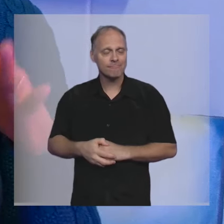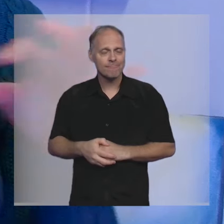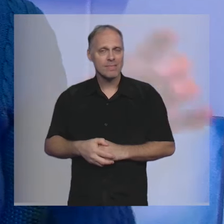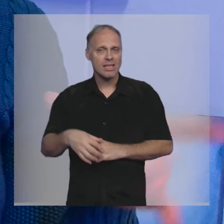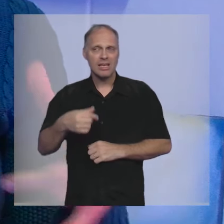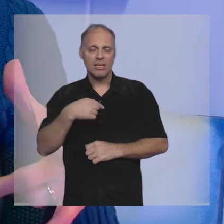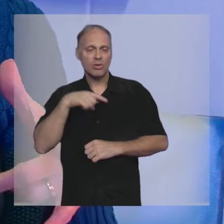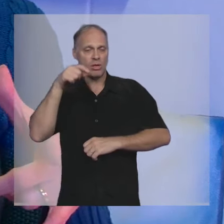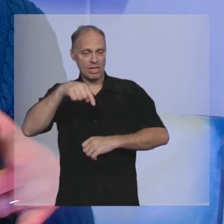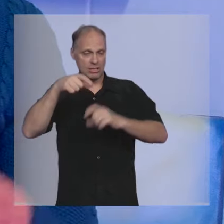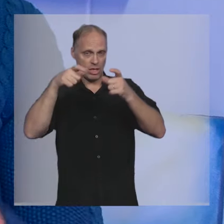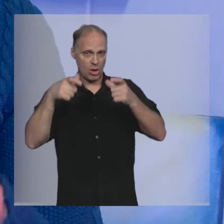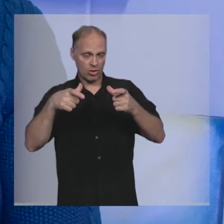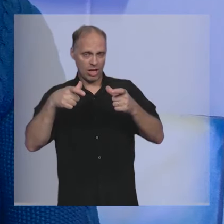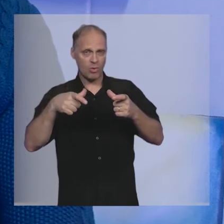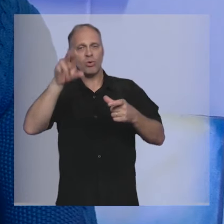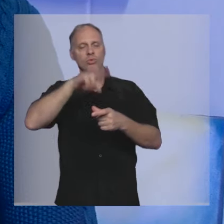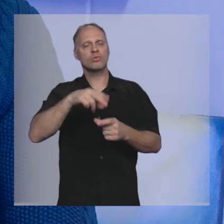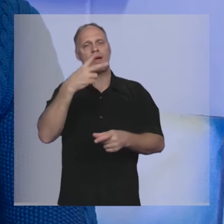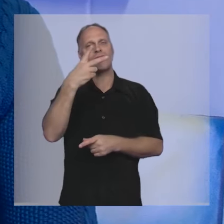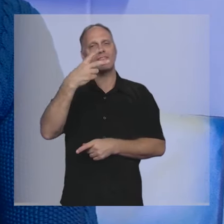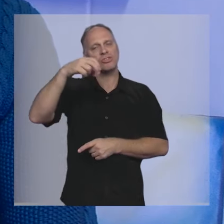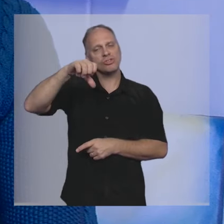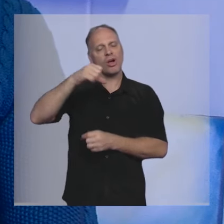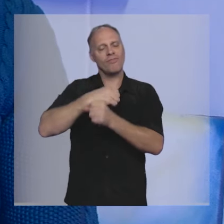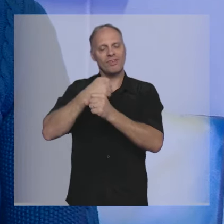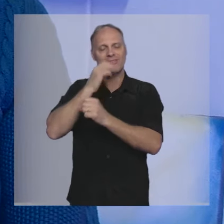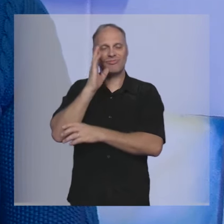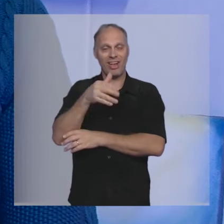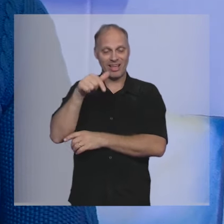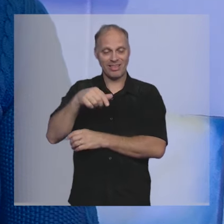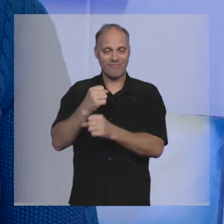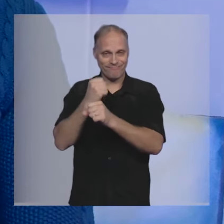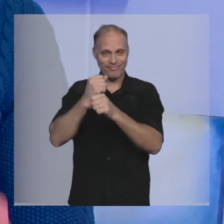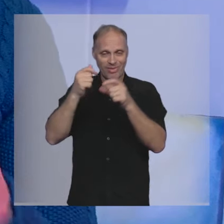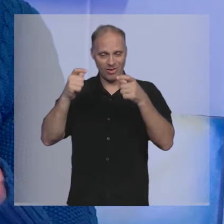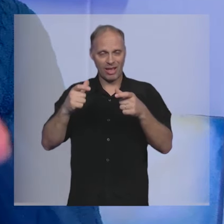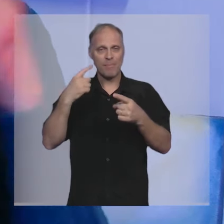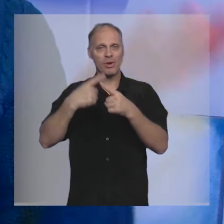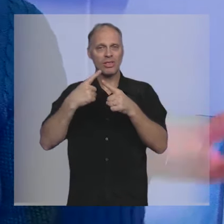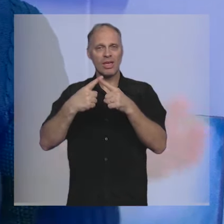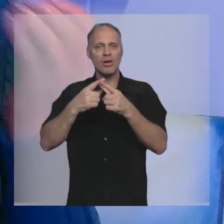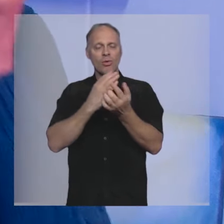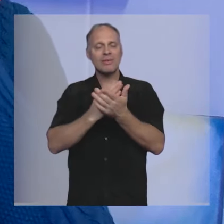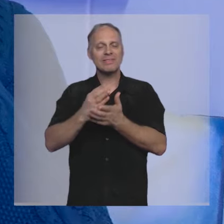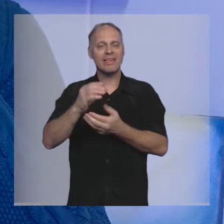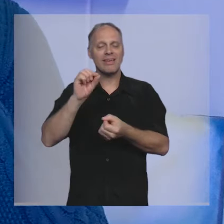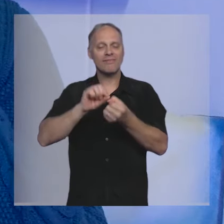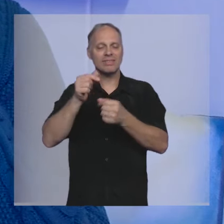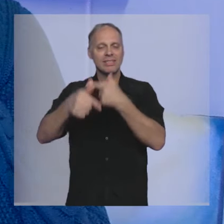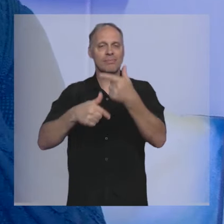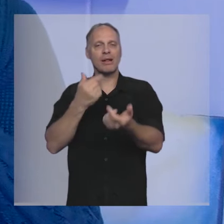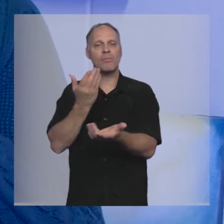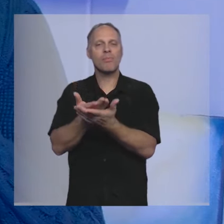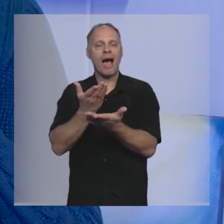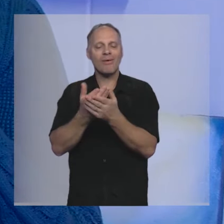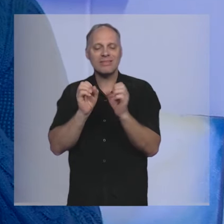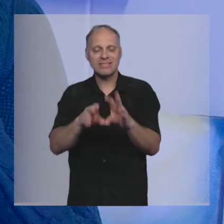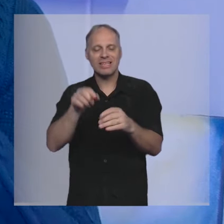construí esse espaço há 29 anos já. Porque eu comecei dando aula dentro de casa porque me